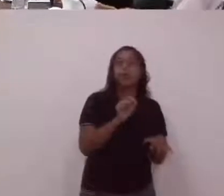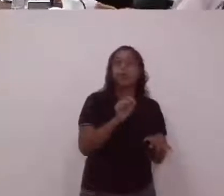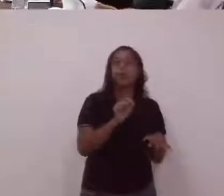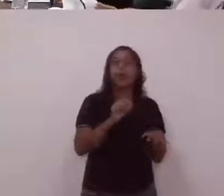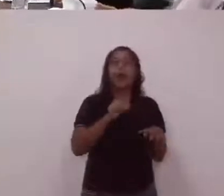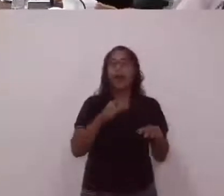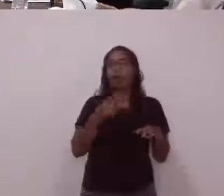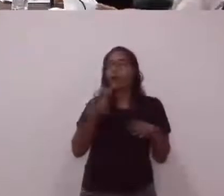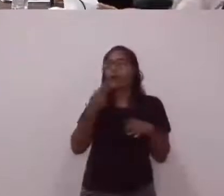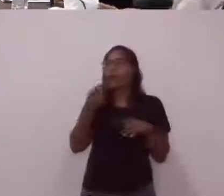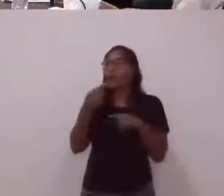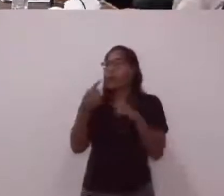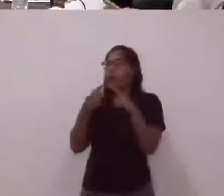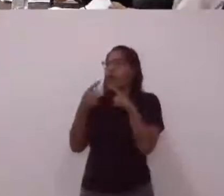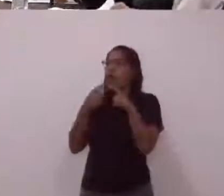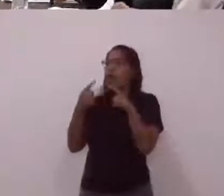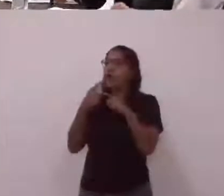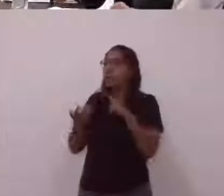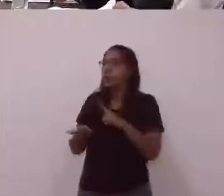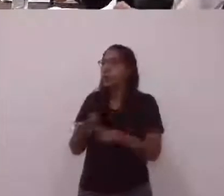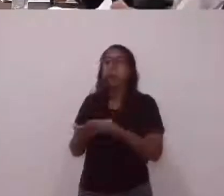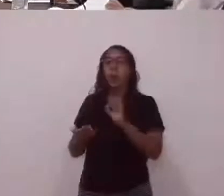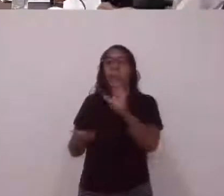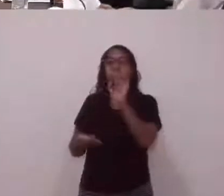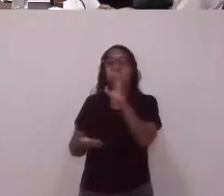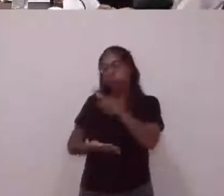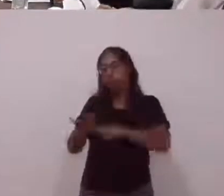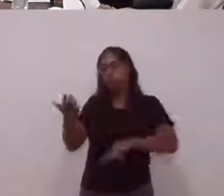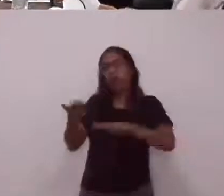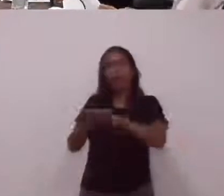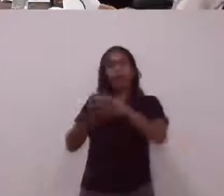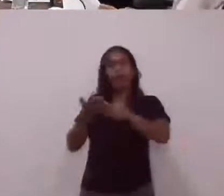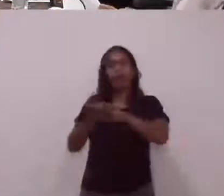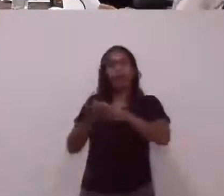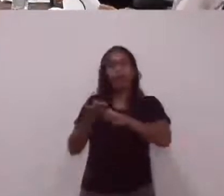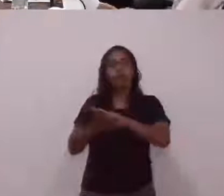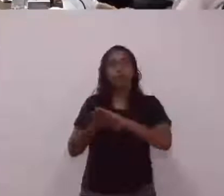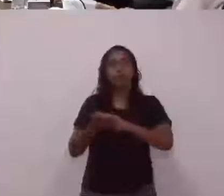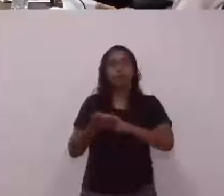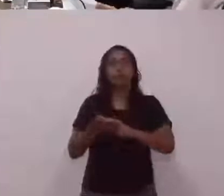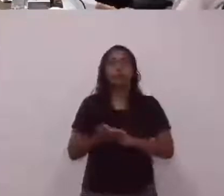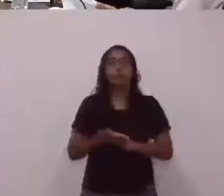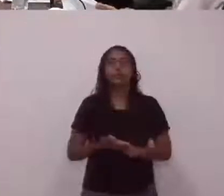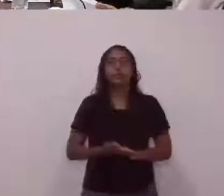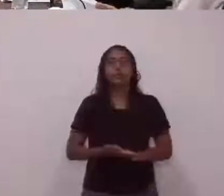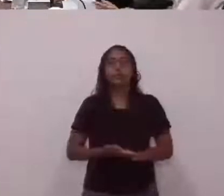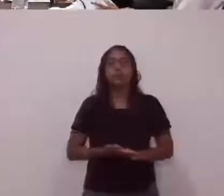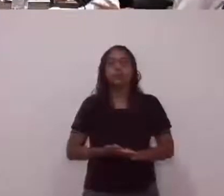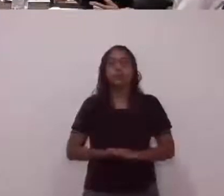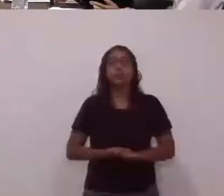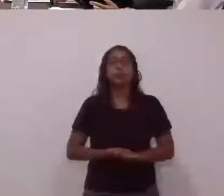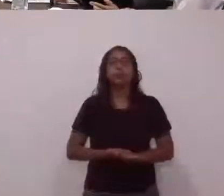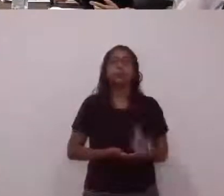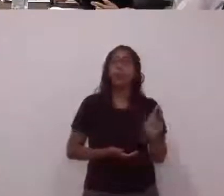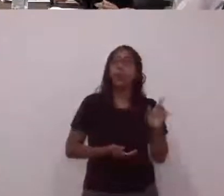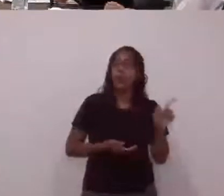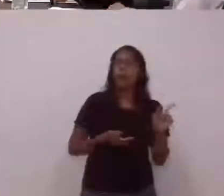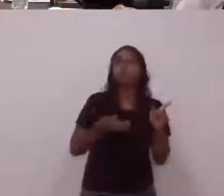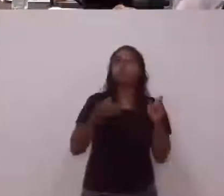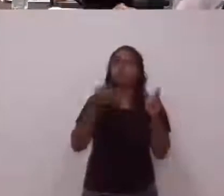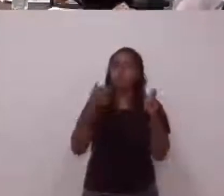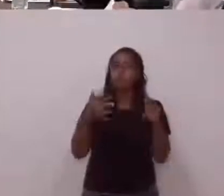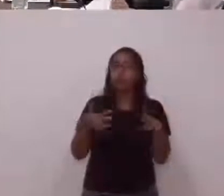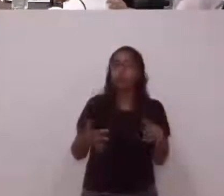tratativas verbais preliminares com o comandante da PM, em Vinhedo, já defragaram procedimento para